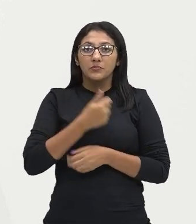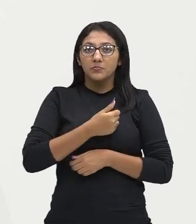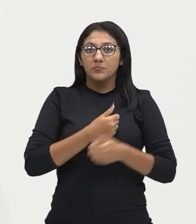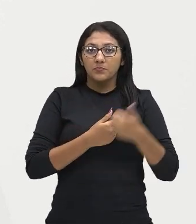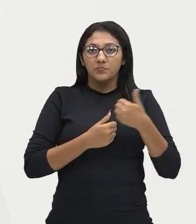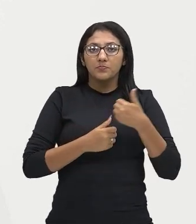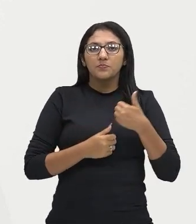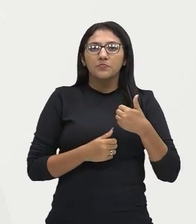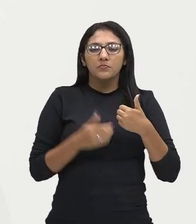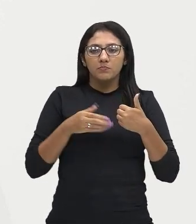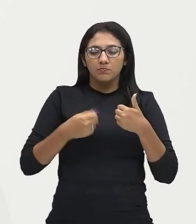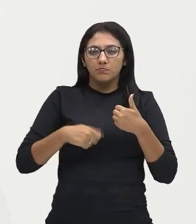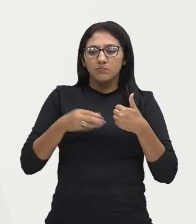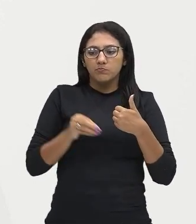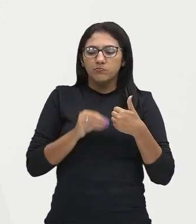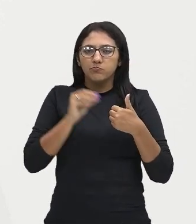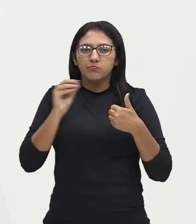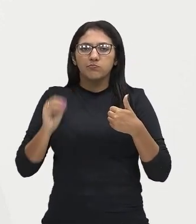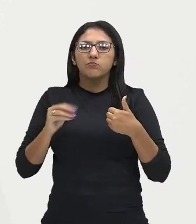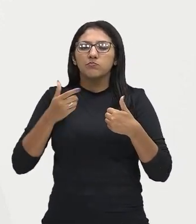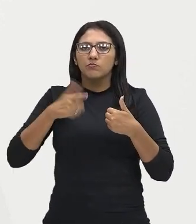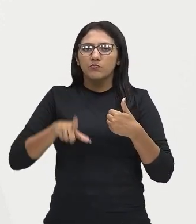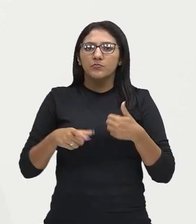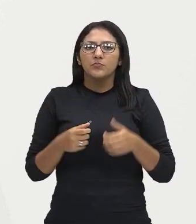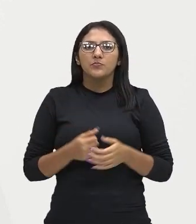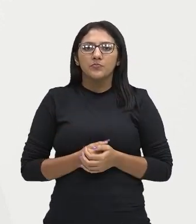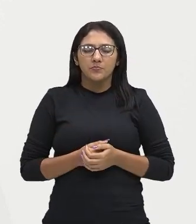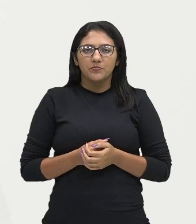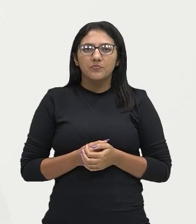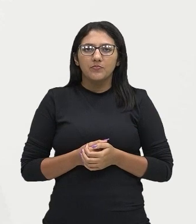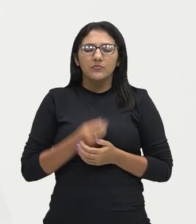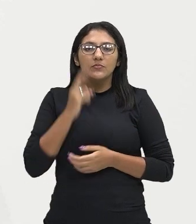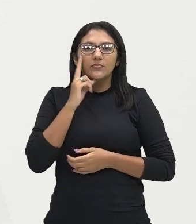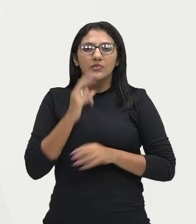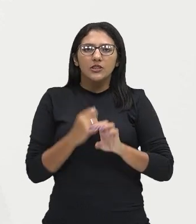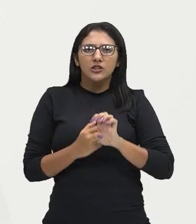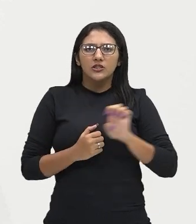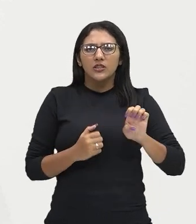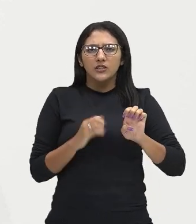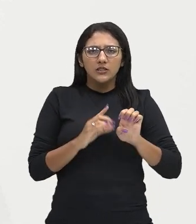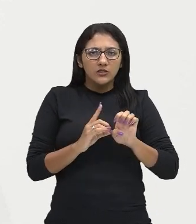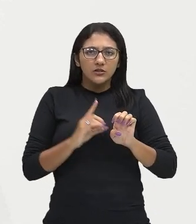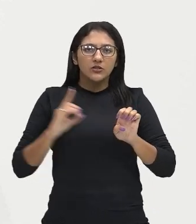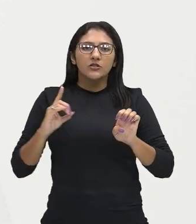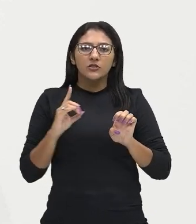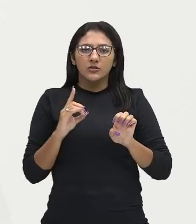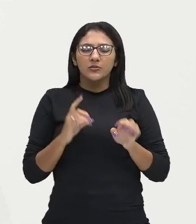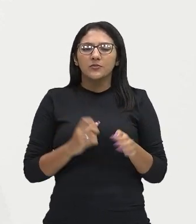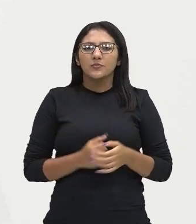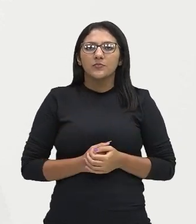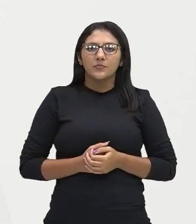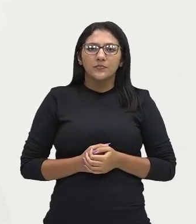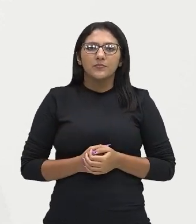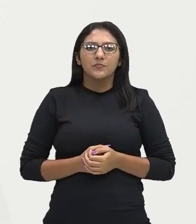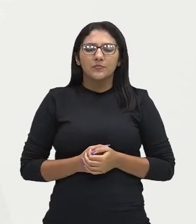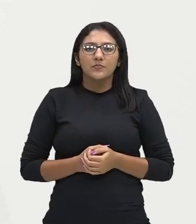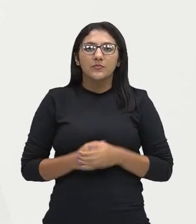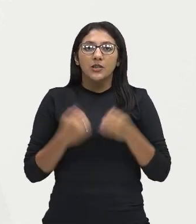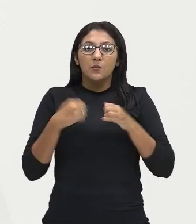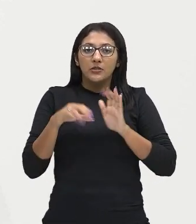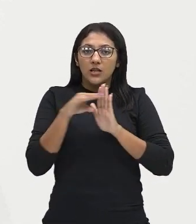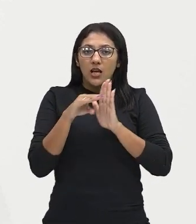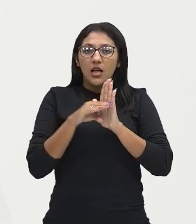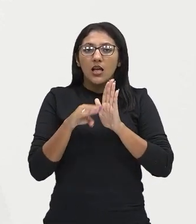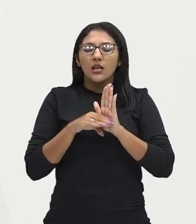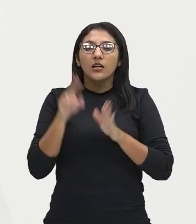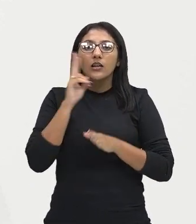tá legal? Esta aqui é a primeira e aqui nós temos a segunda, tá bom? Obedecendo a regra, diz o